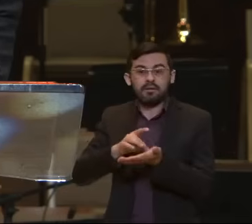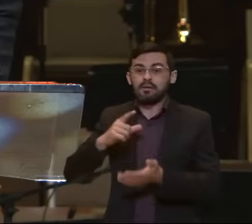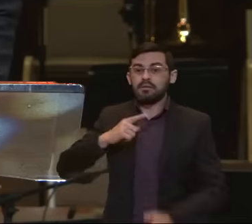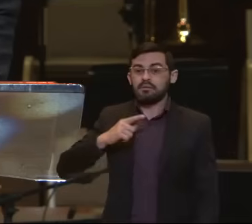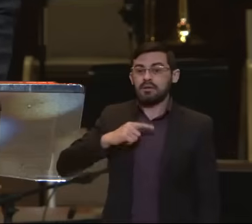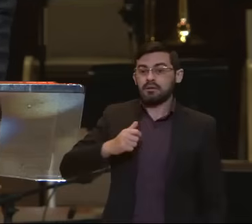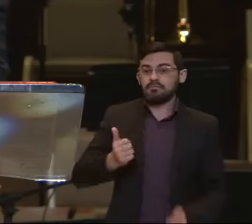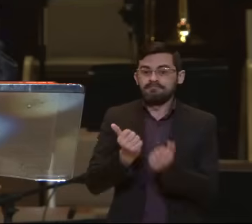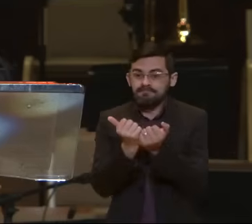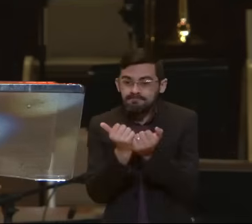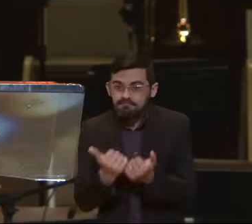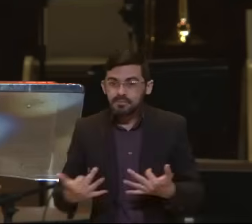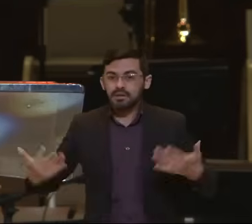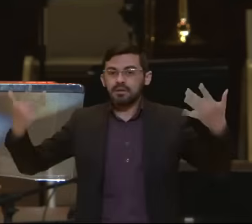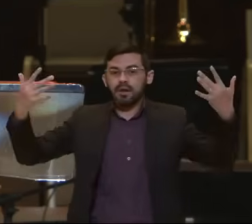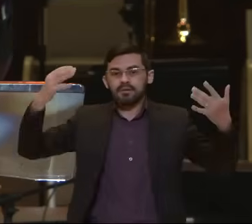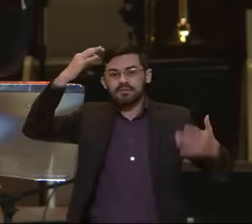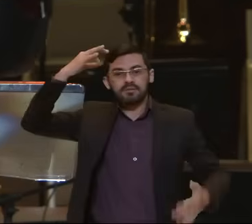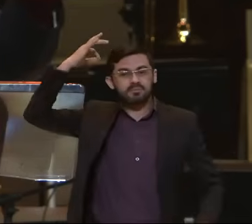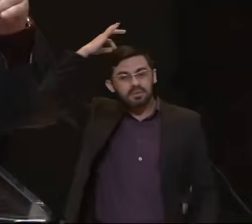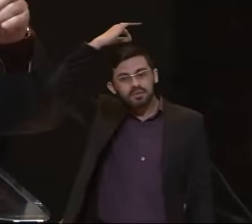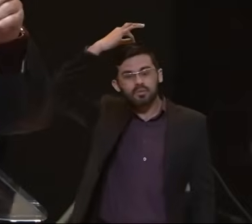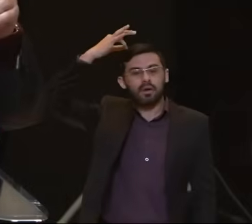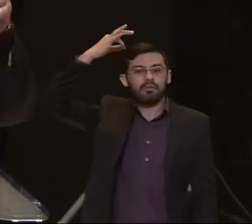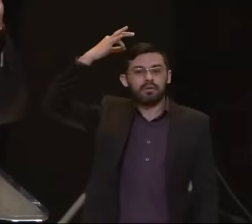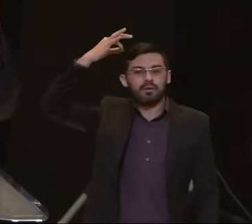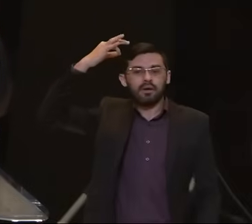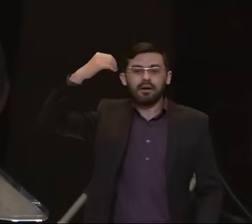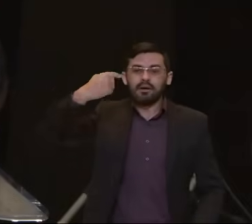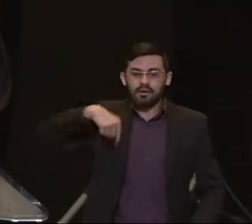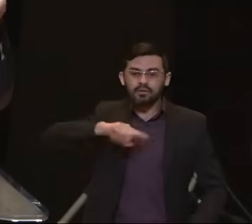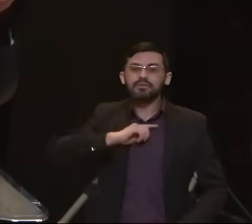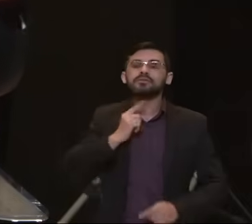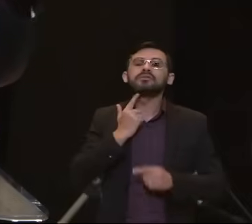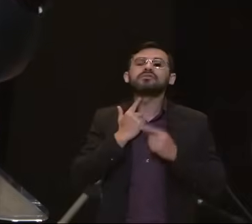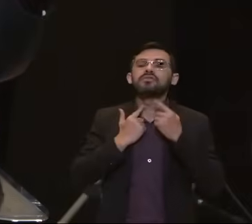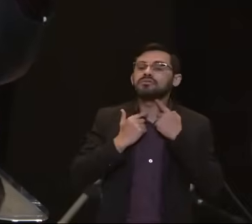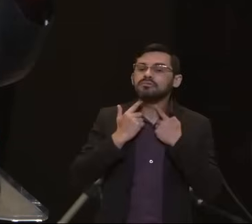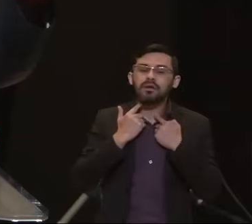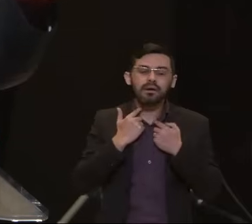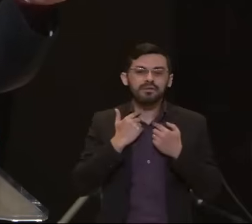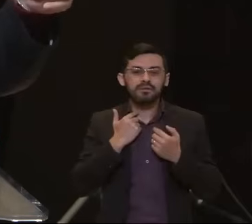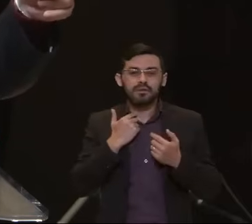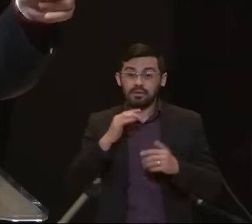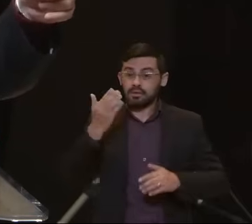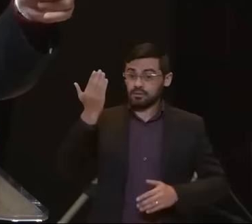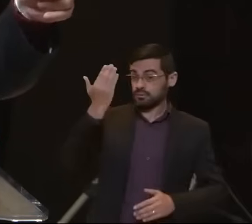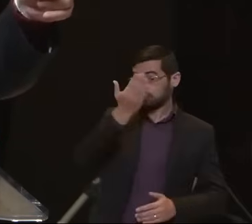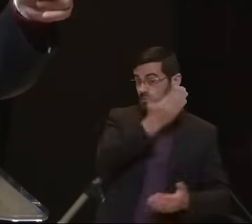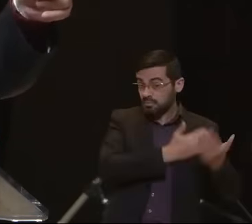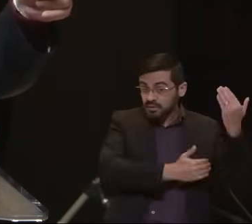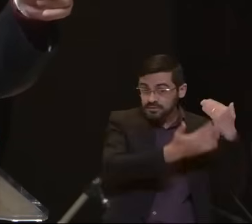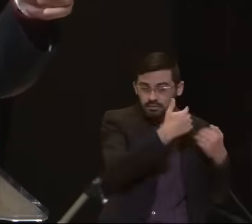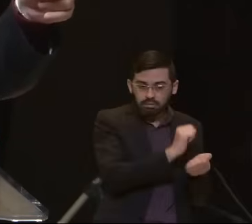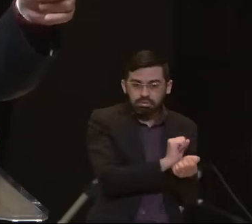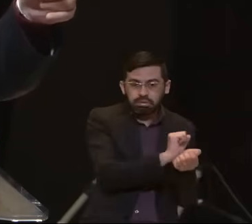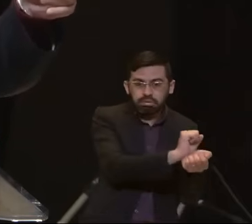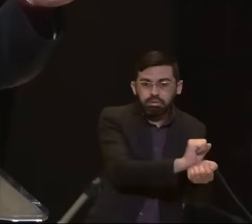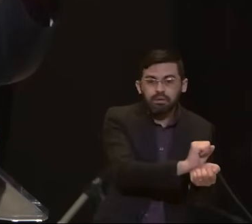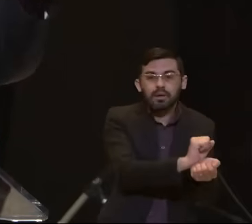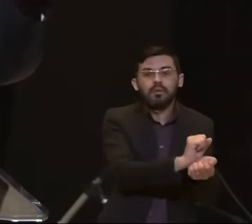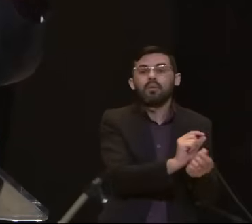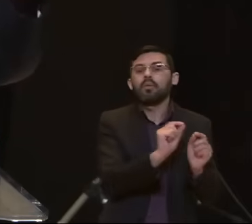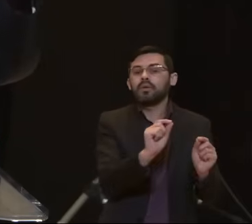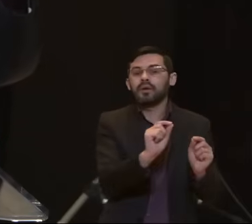espiritual. A nossa carne, que nos escravizava,